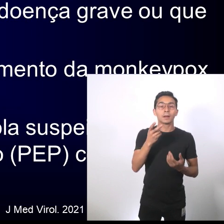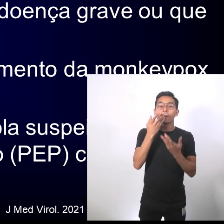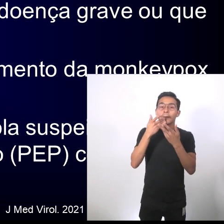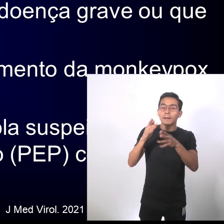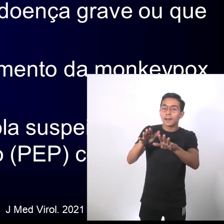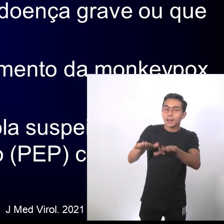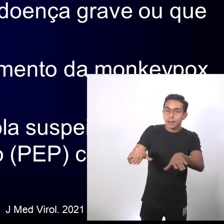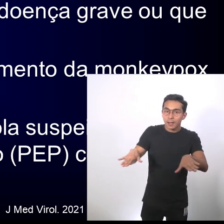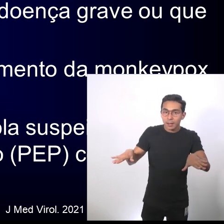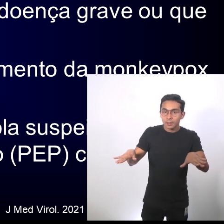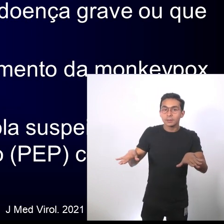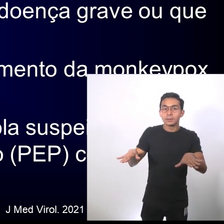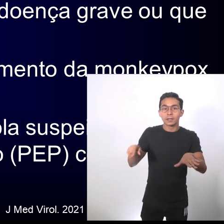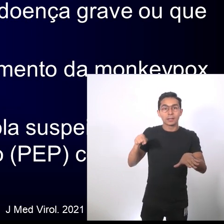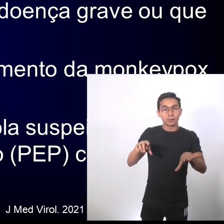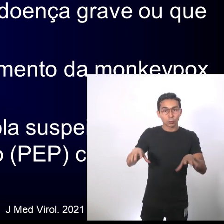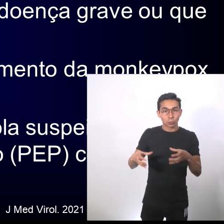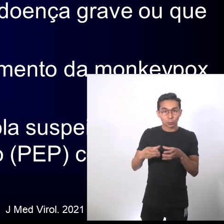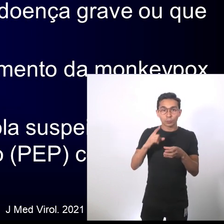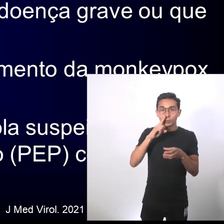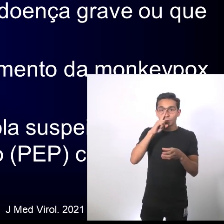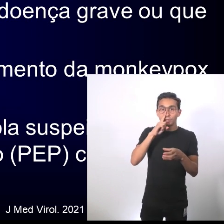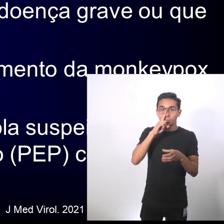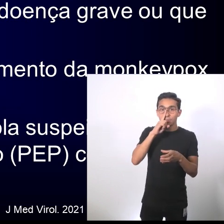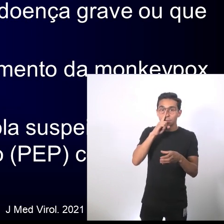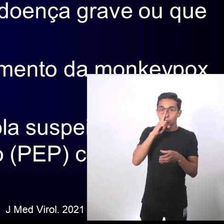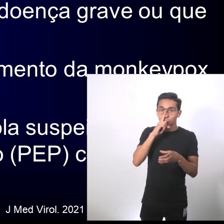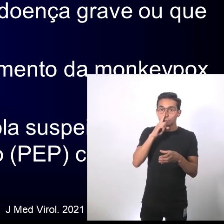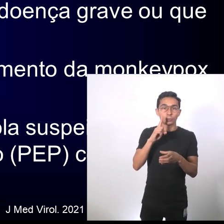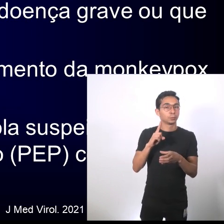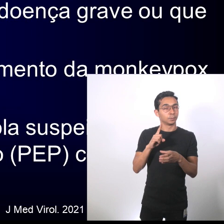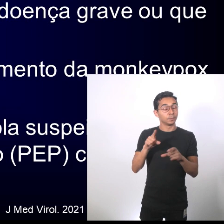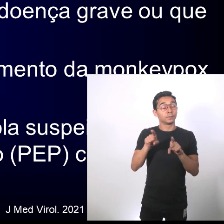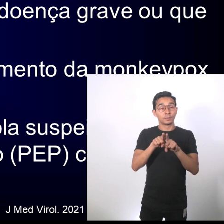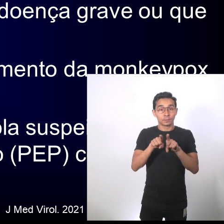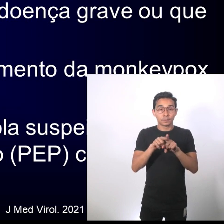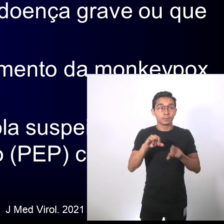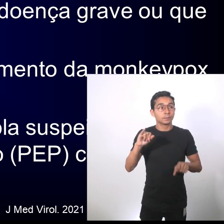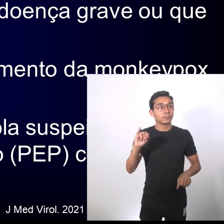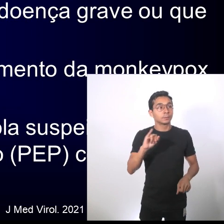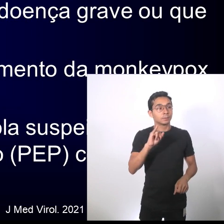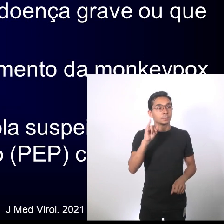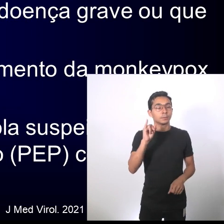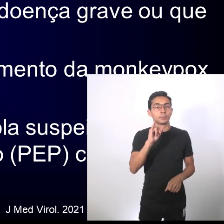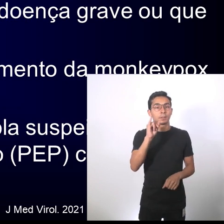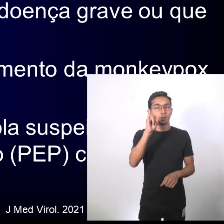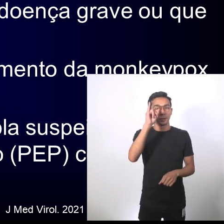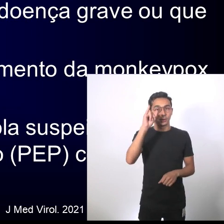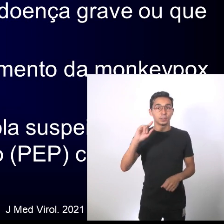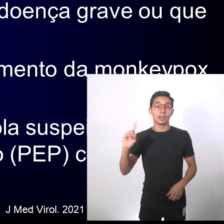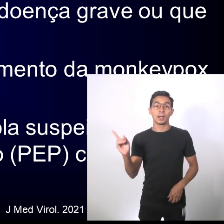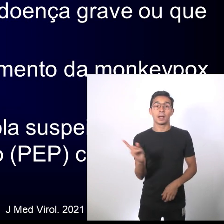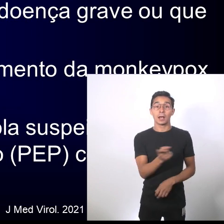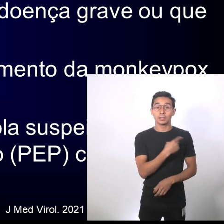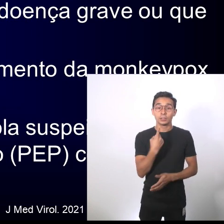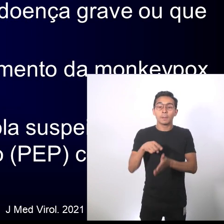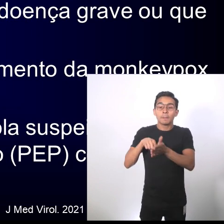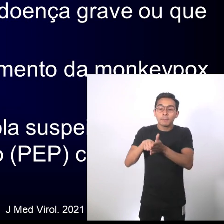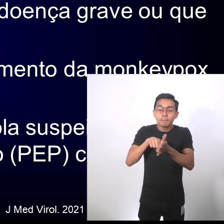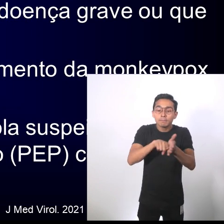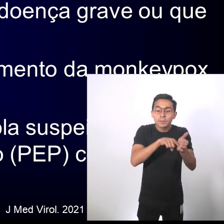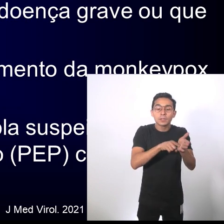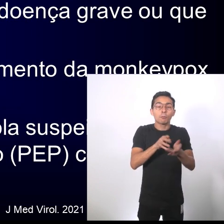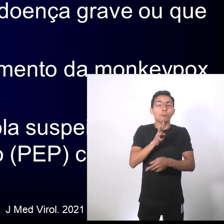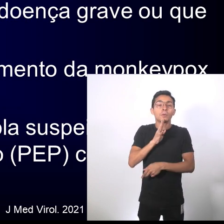crianças, nesse momento, como um grupo de risco, como eu citei, é importante que a gente construa um conhecimento dentro da